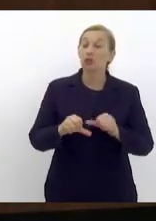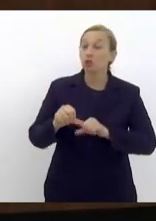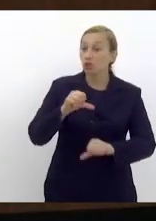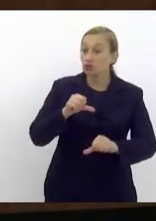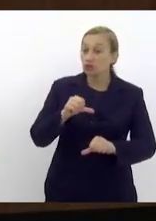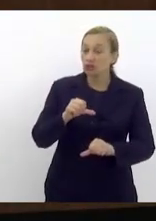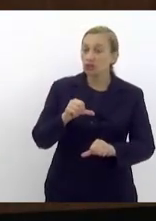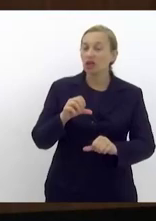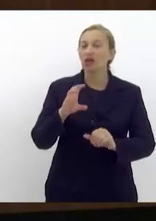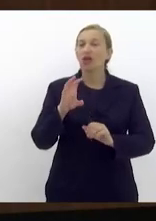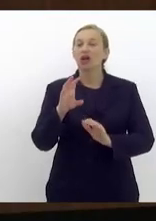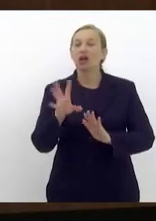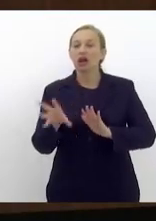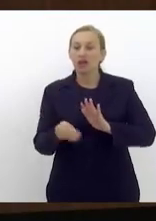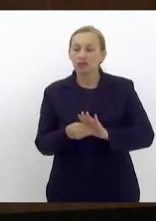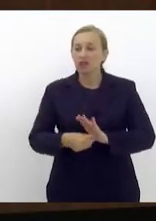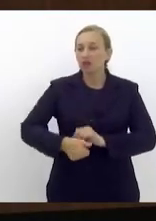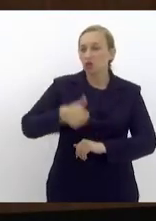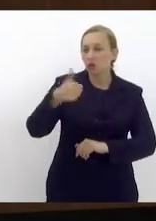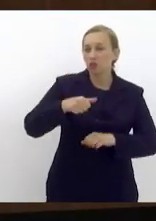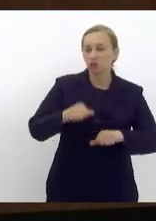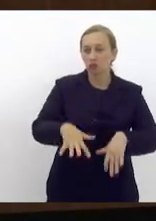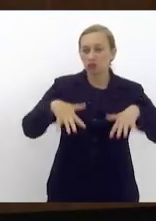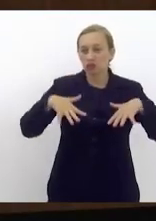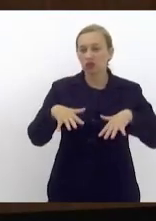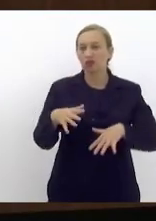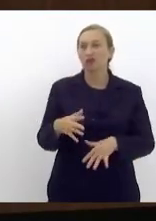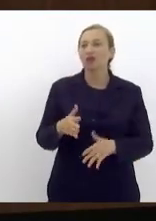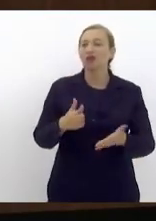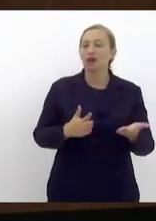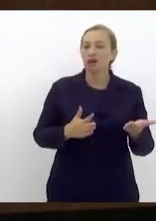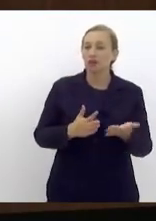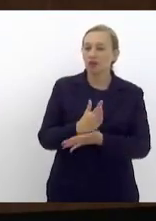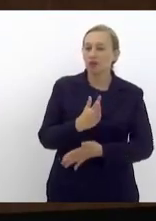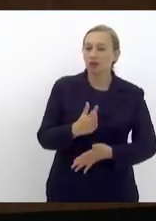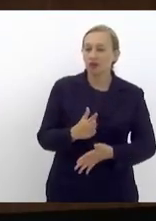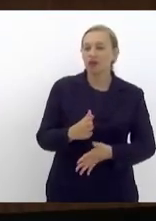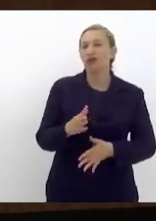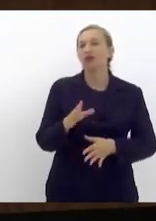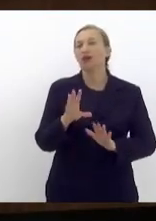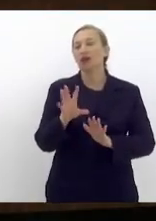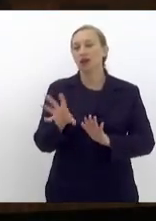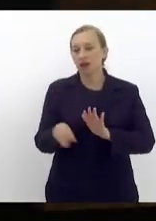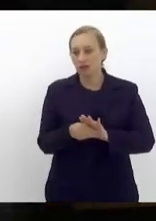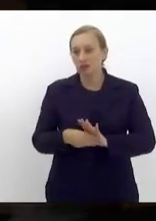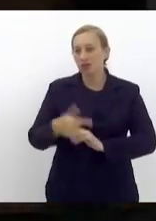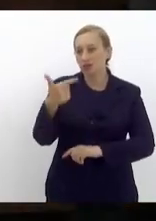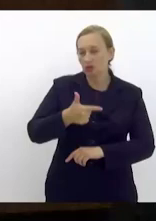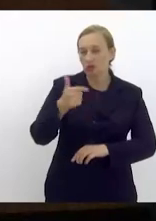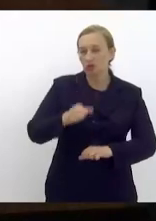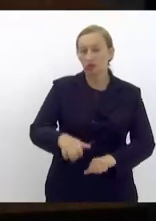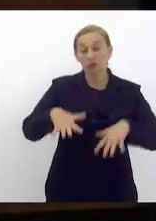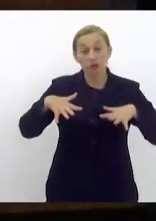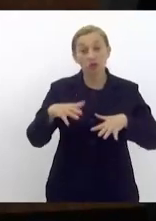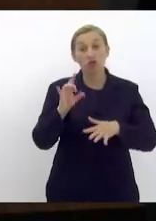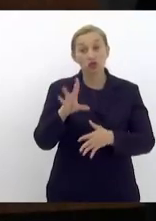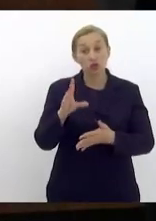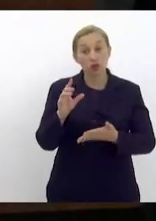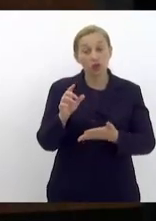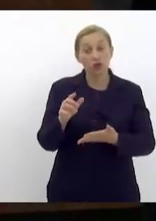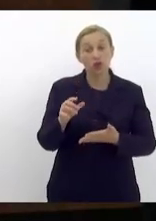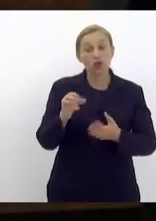contrário à emenda 1 do plenário e favorável à emenda 2 de plenário. Então, estou só assinalando